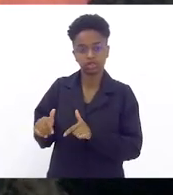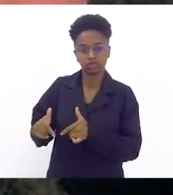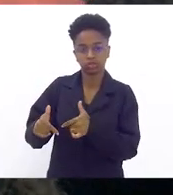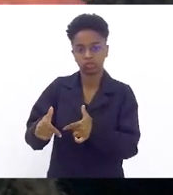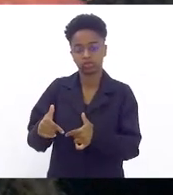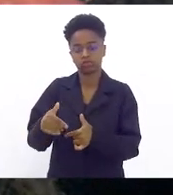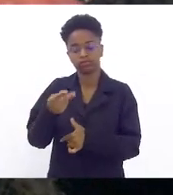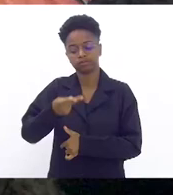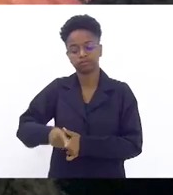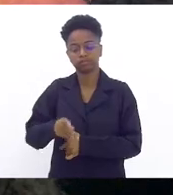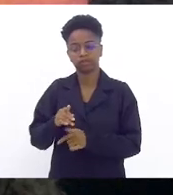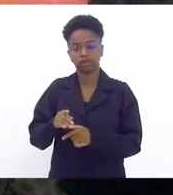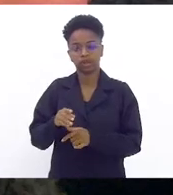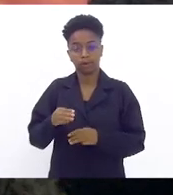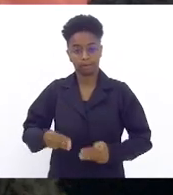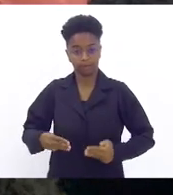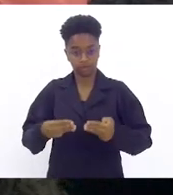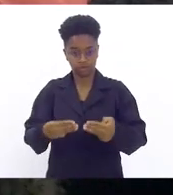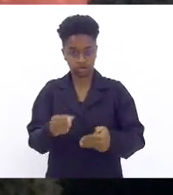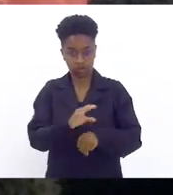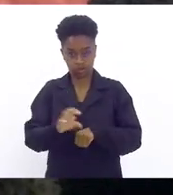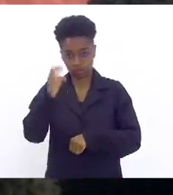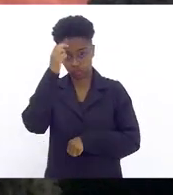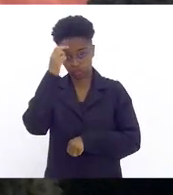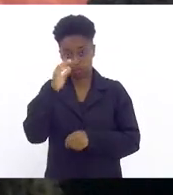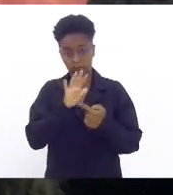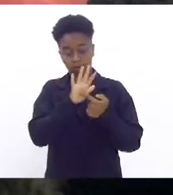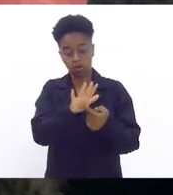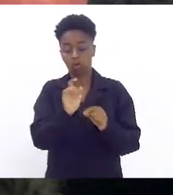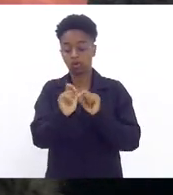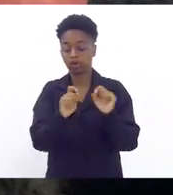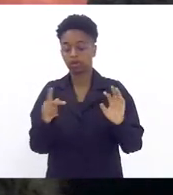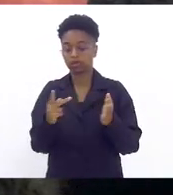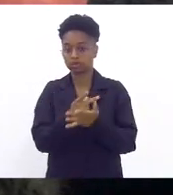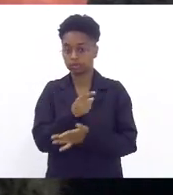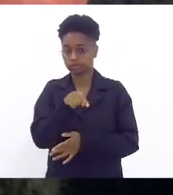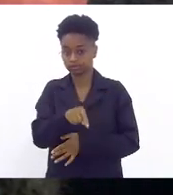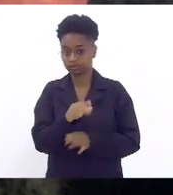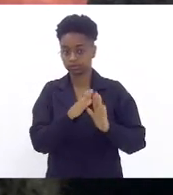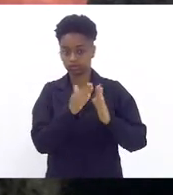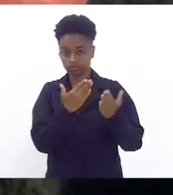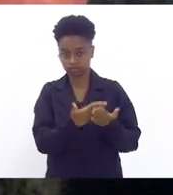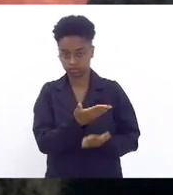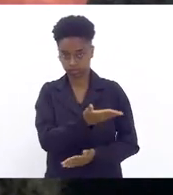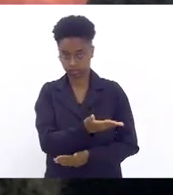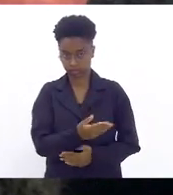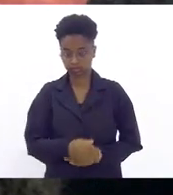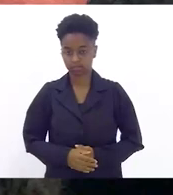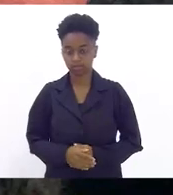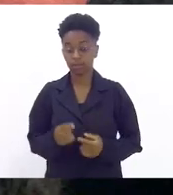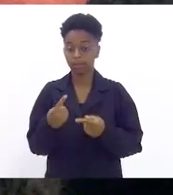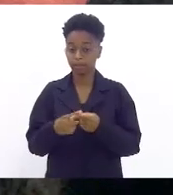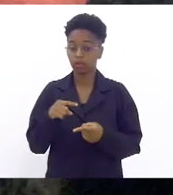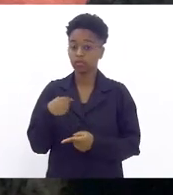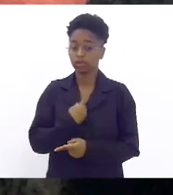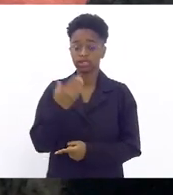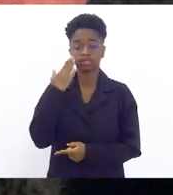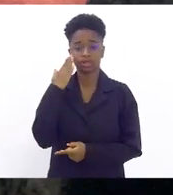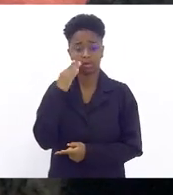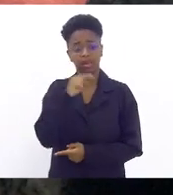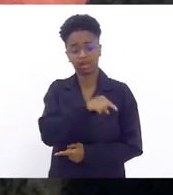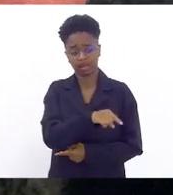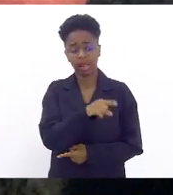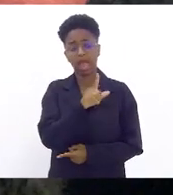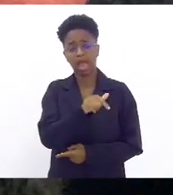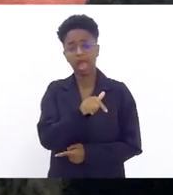da cultura o que tava acontecendo com a Escola Martins Pena porque nós entendemos que esse equipamento é um equipamento de